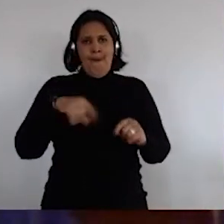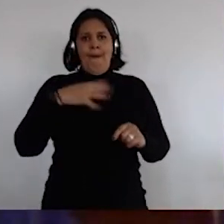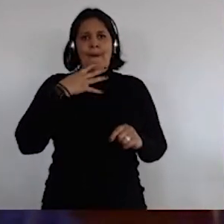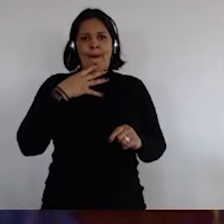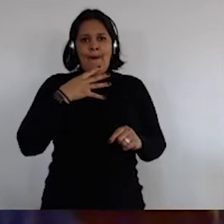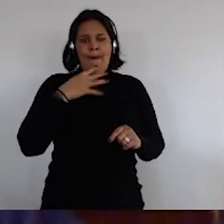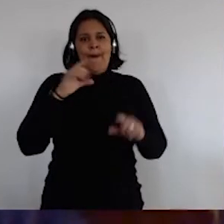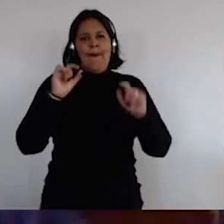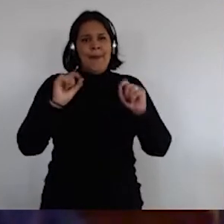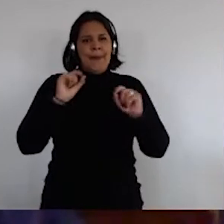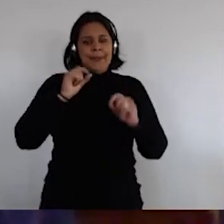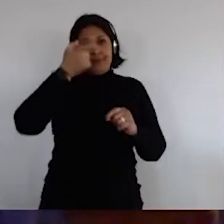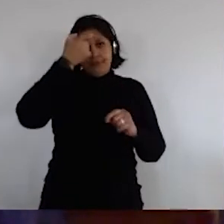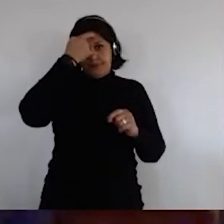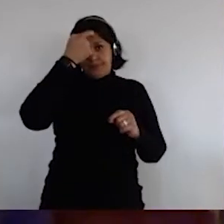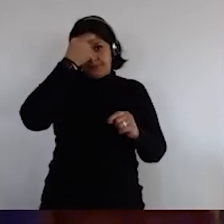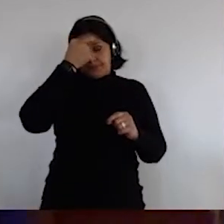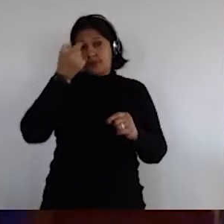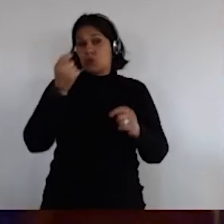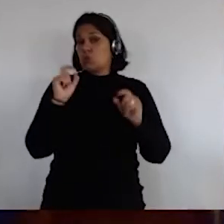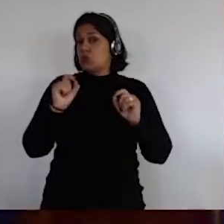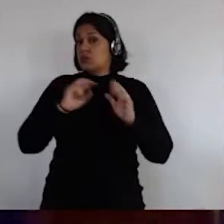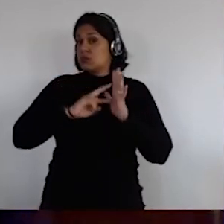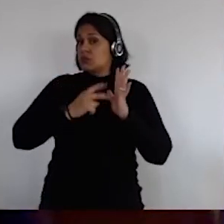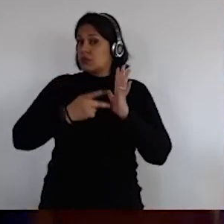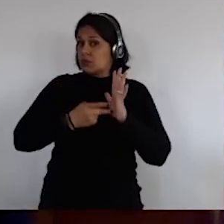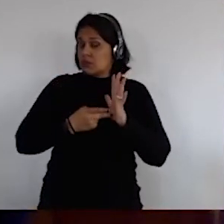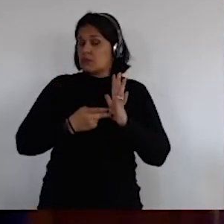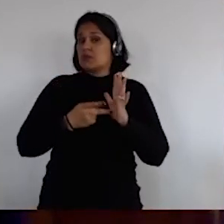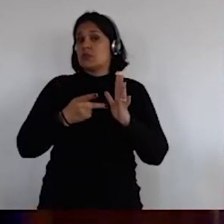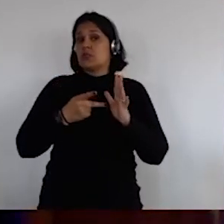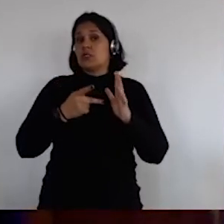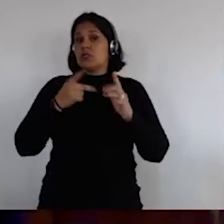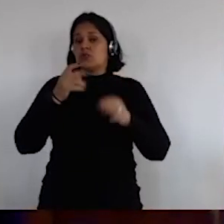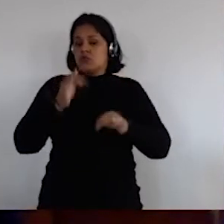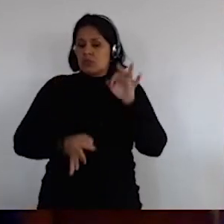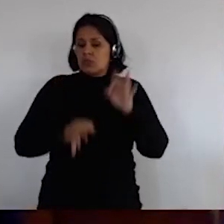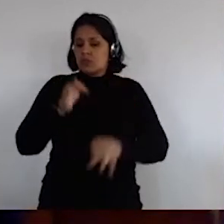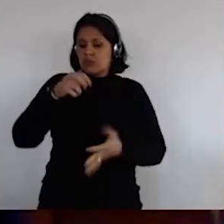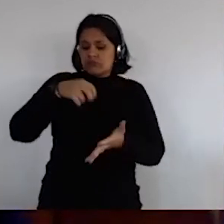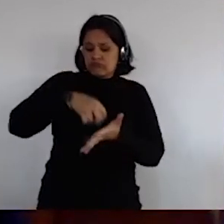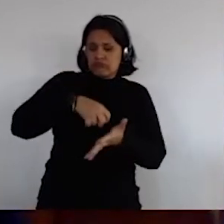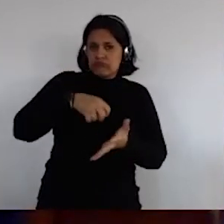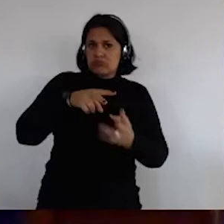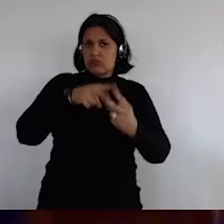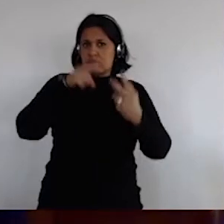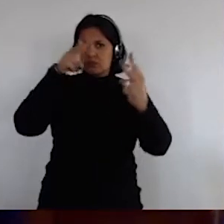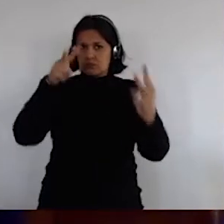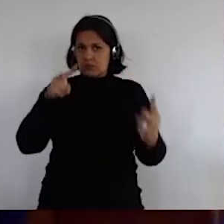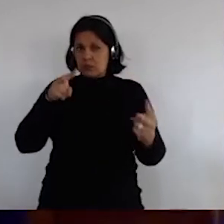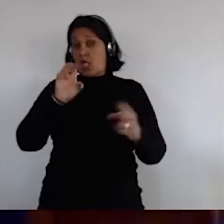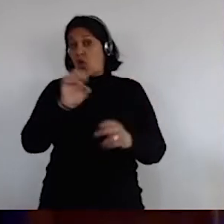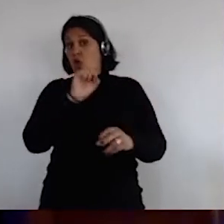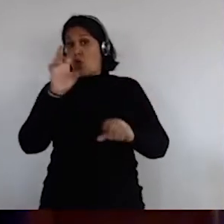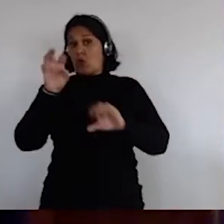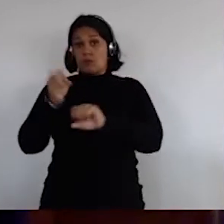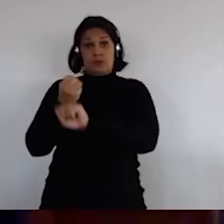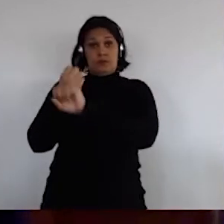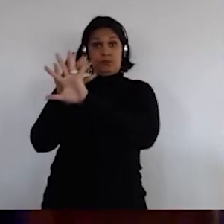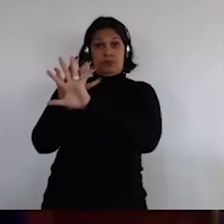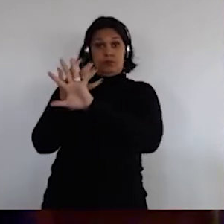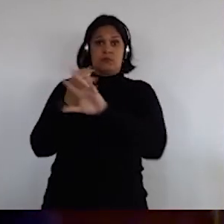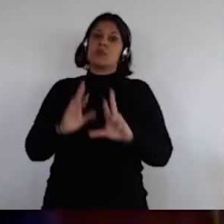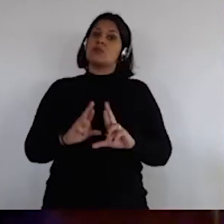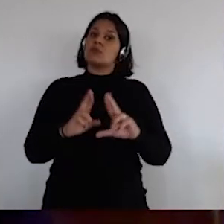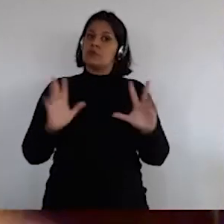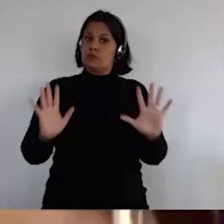esta consciência do que significa um julgamento virtual e um julgamento telepresencial. Eu imagino, presidente Cuzuco, que nós